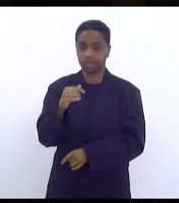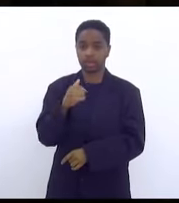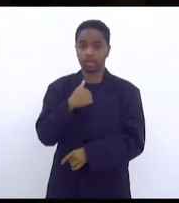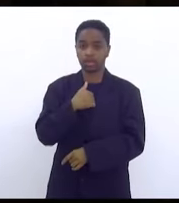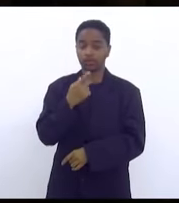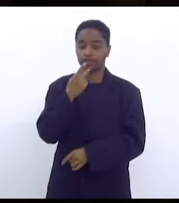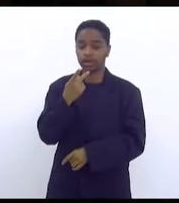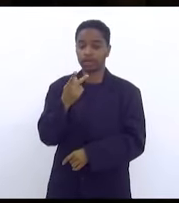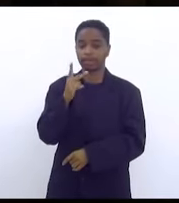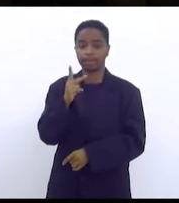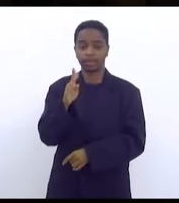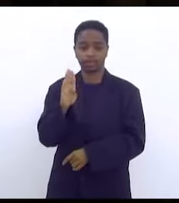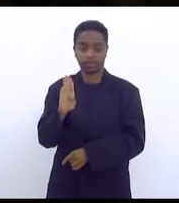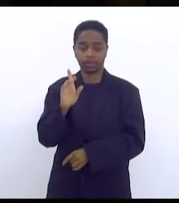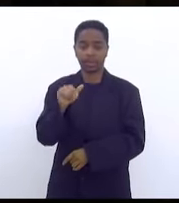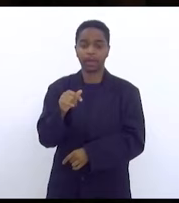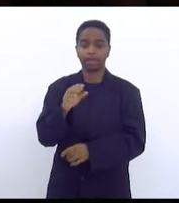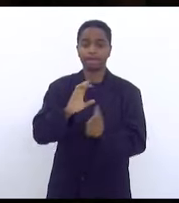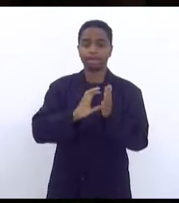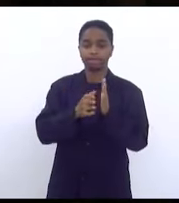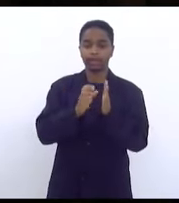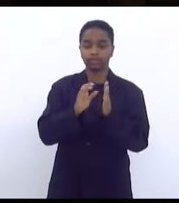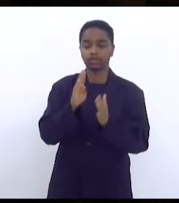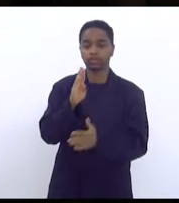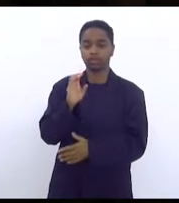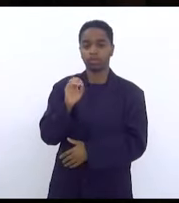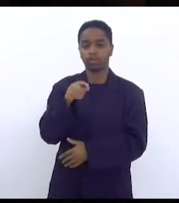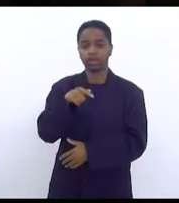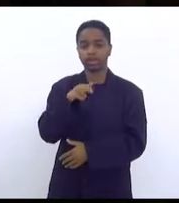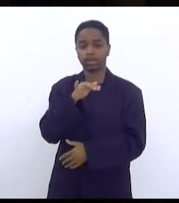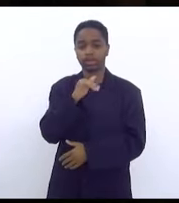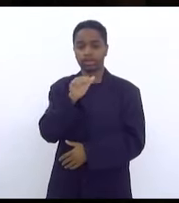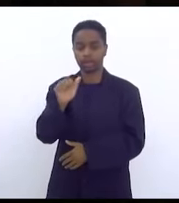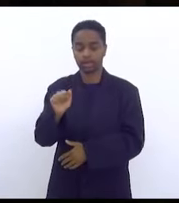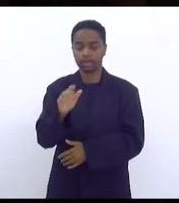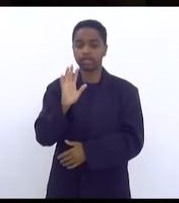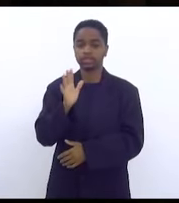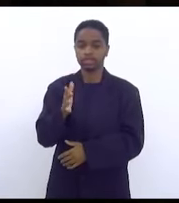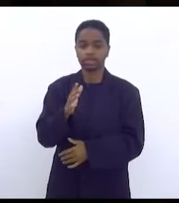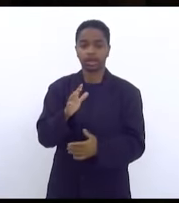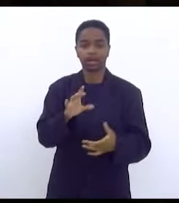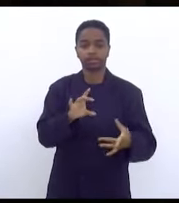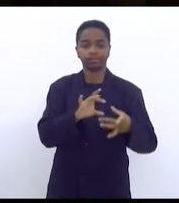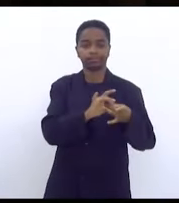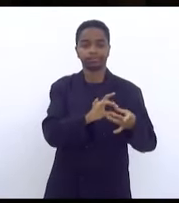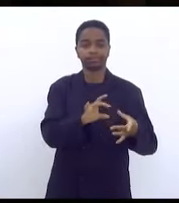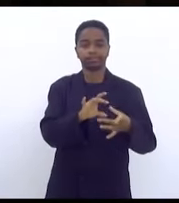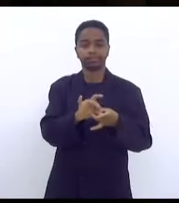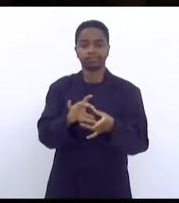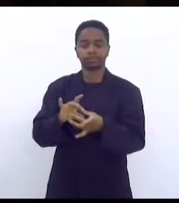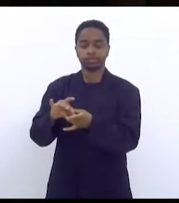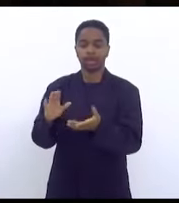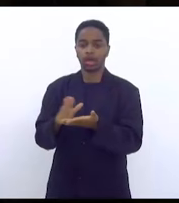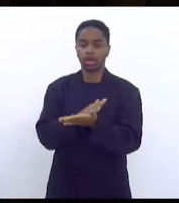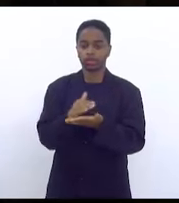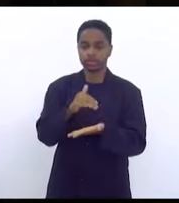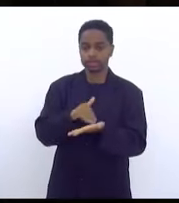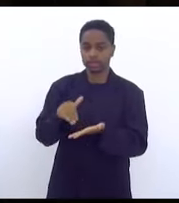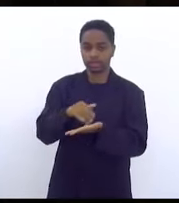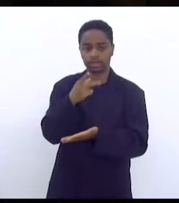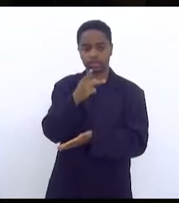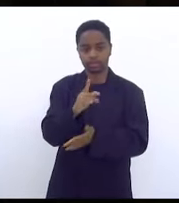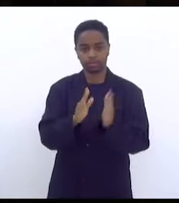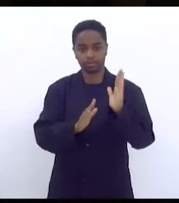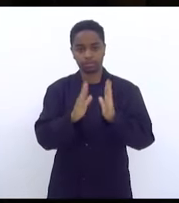da Boquinha, já abocanhou algumas secretarias no governo do prefeito Eduardo